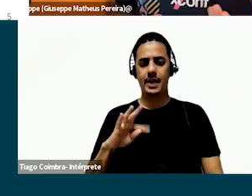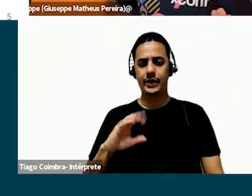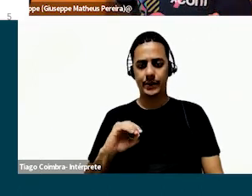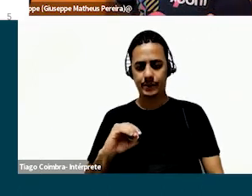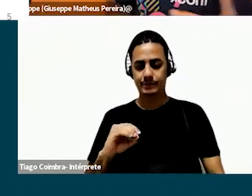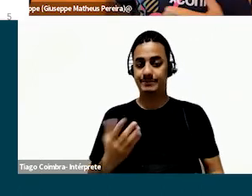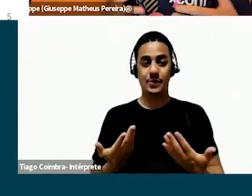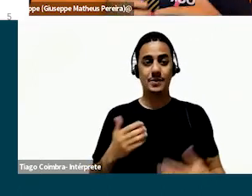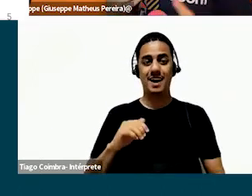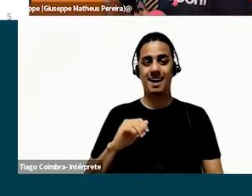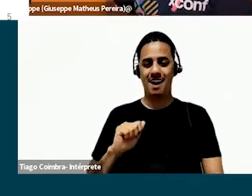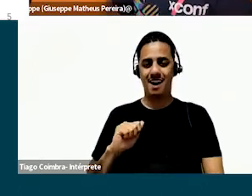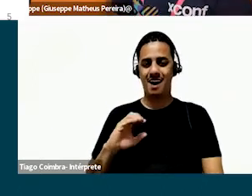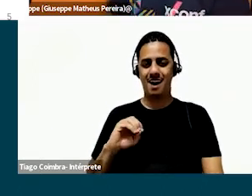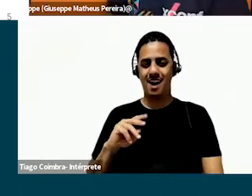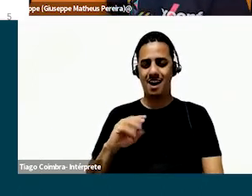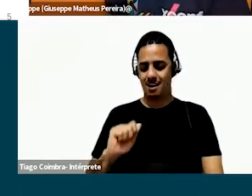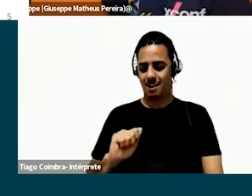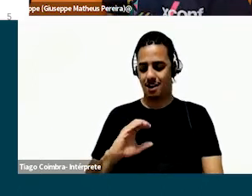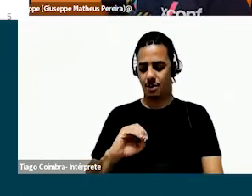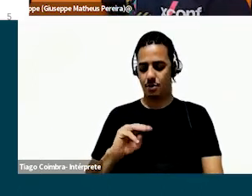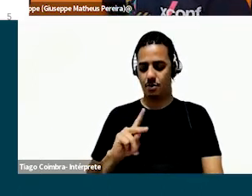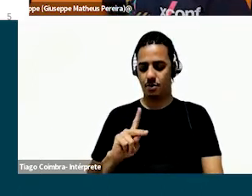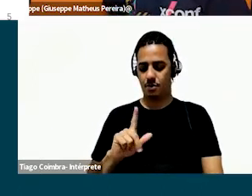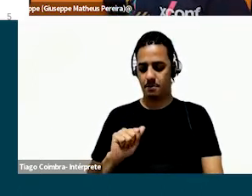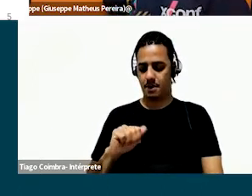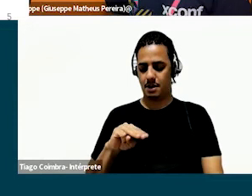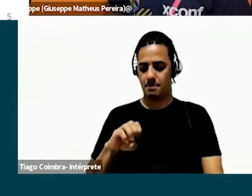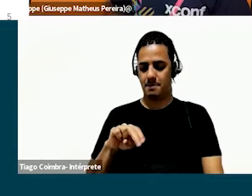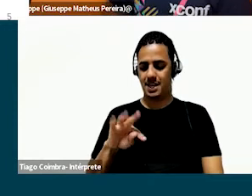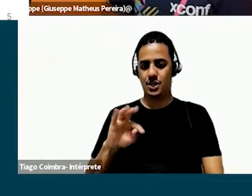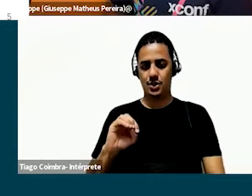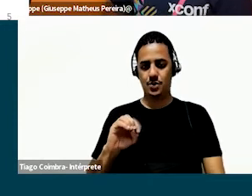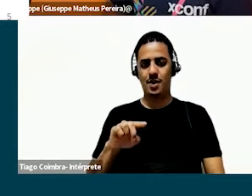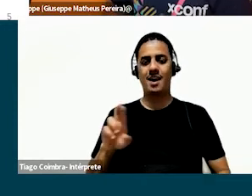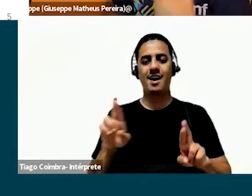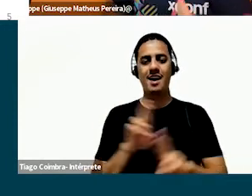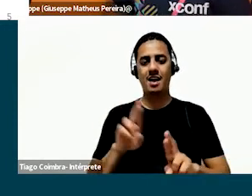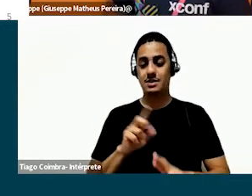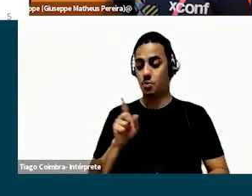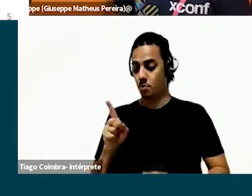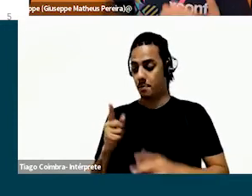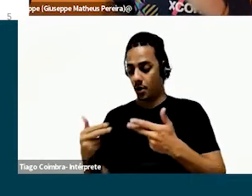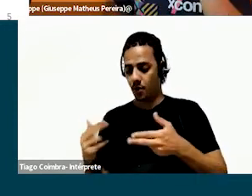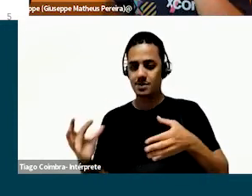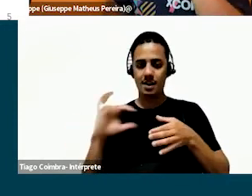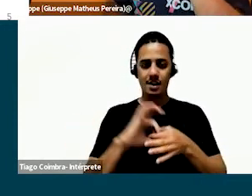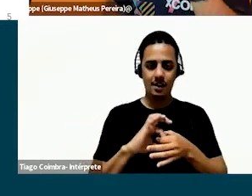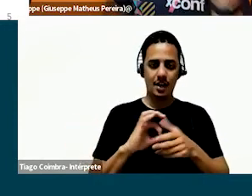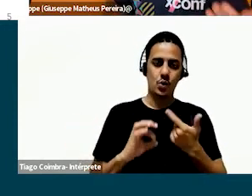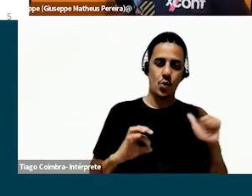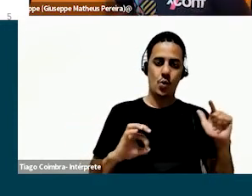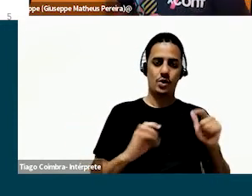algo. E você não tem como viver sem acoplamento. Então, a maneira com que eles descobriram isso,